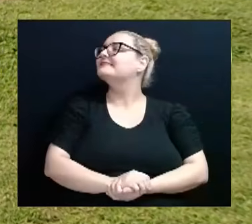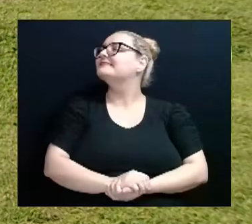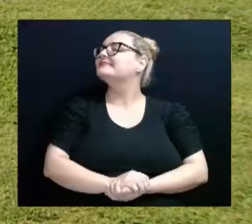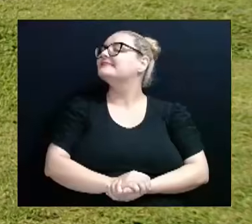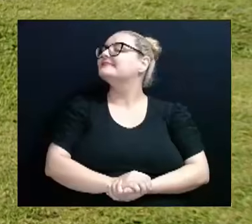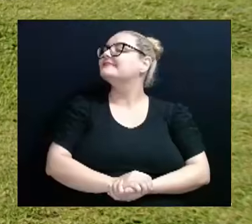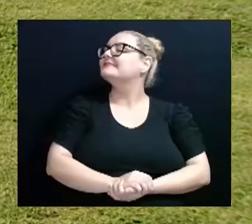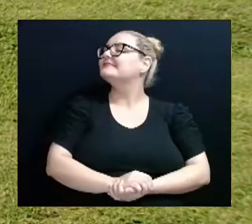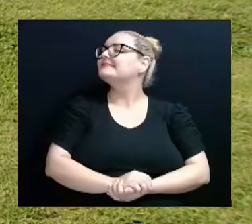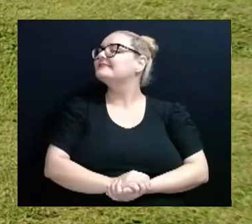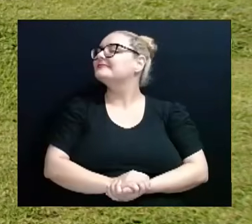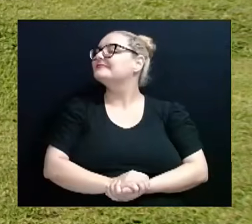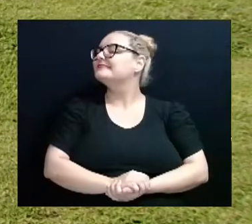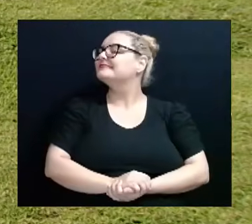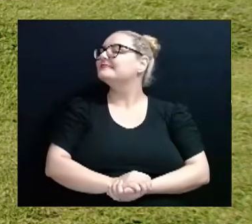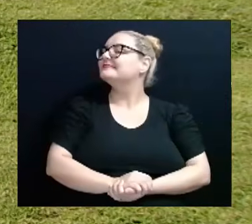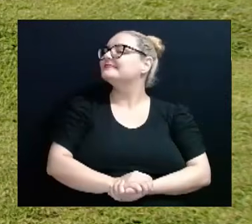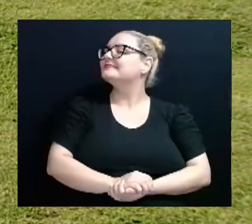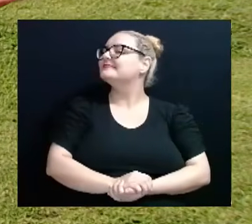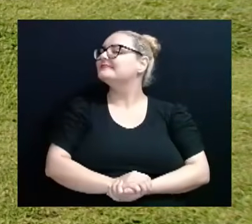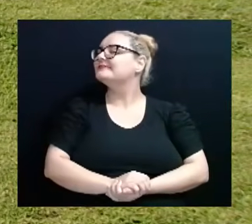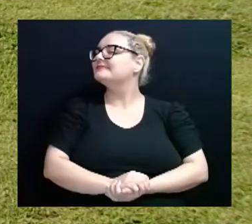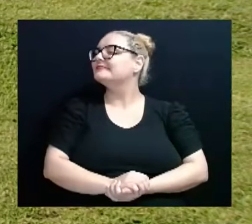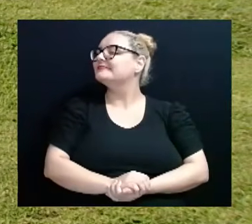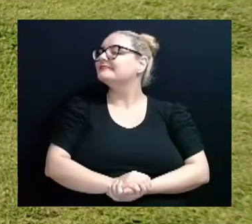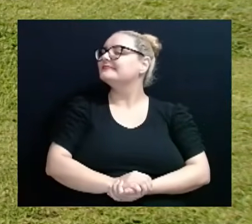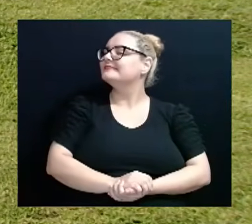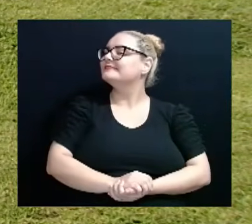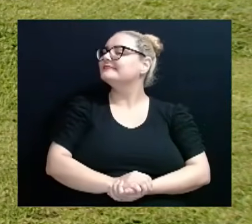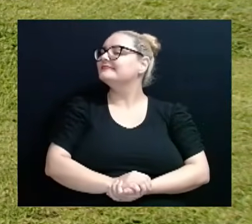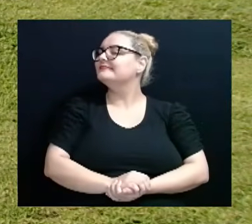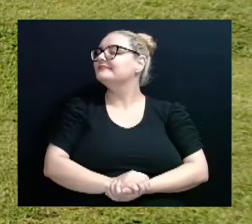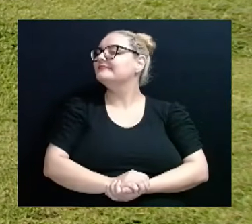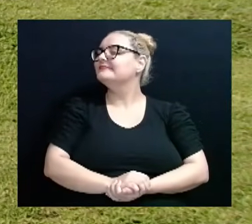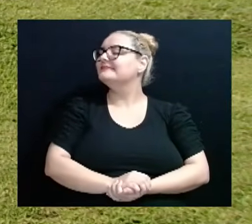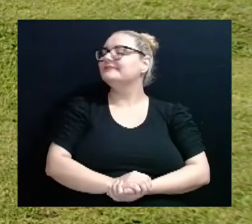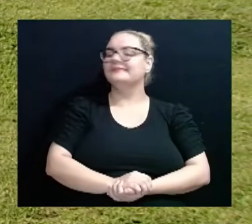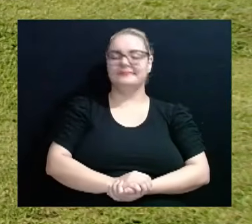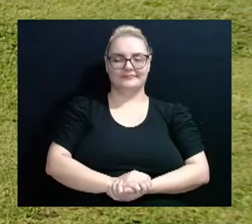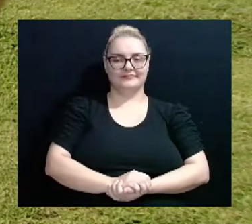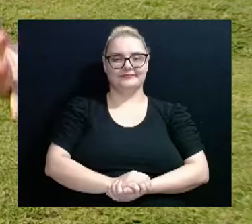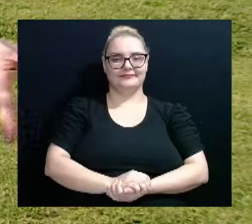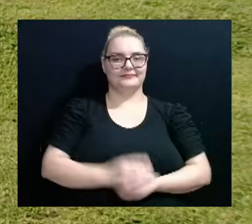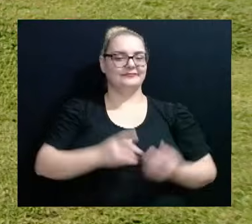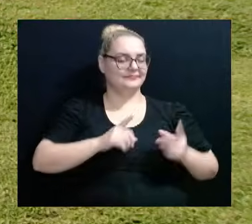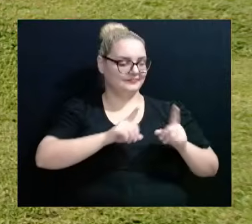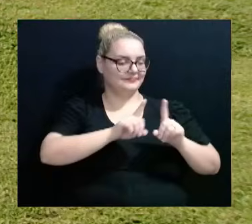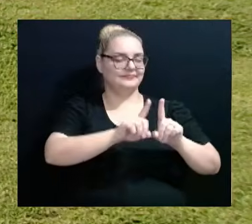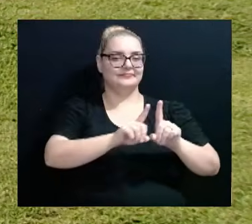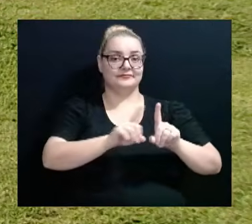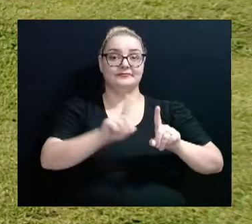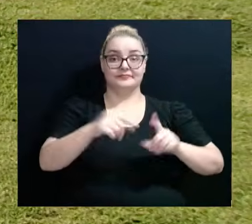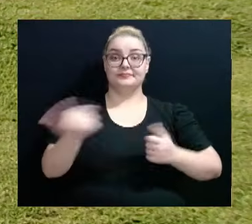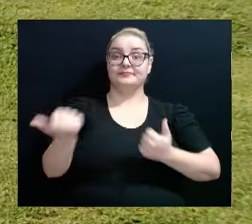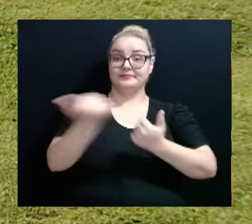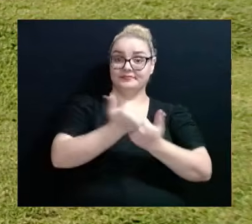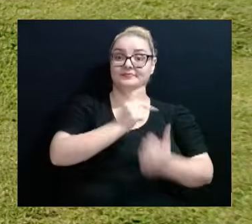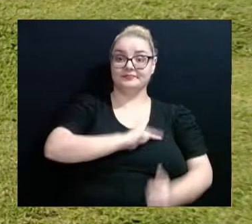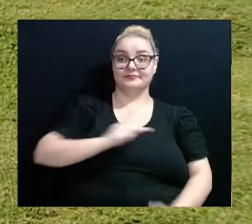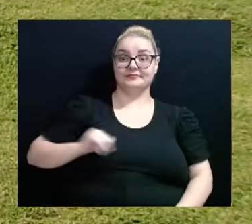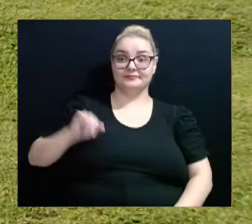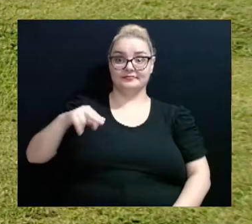equipe que desde 2017 conquista vários títulos e coloca Campinas no mapa nacional quando o assunto é